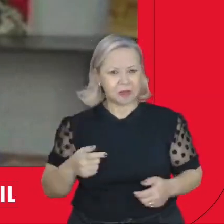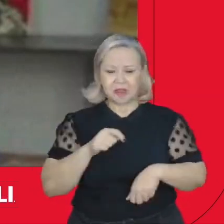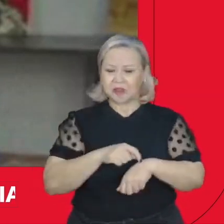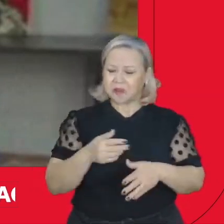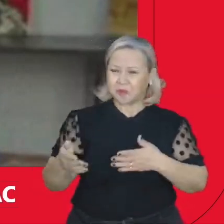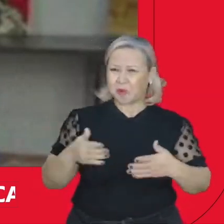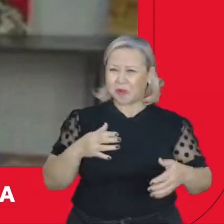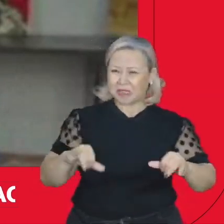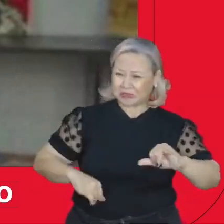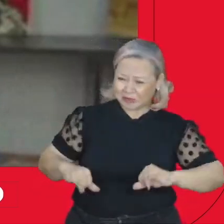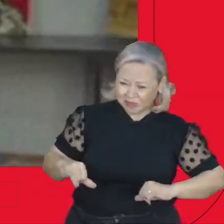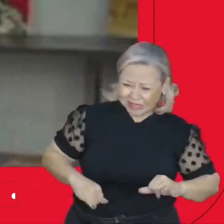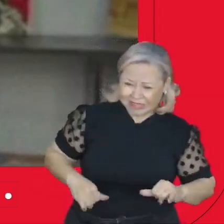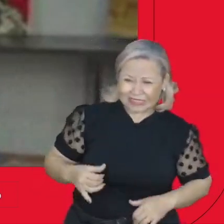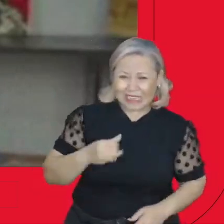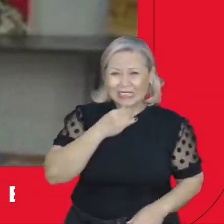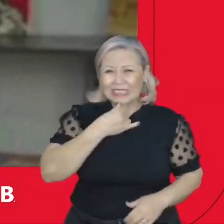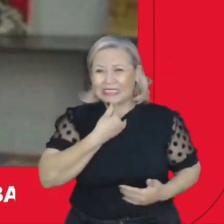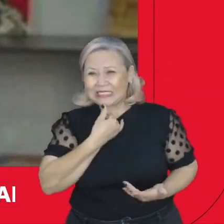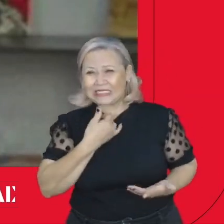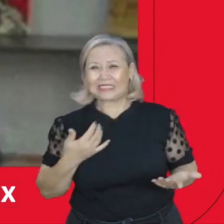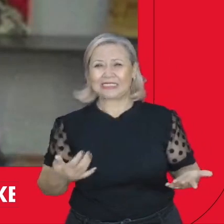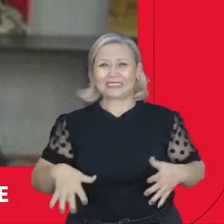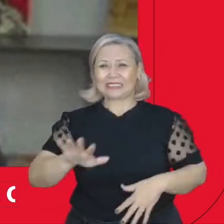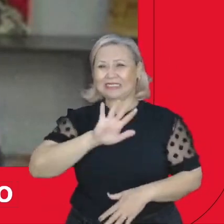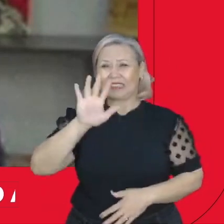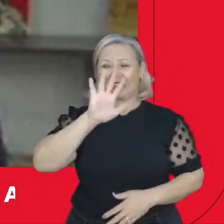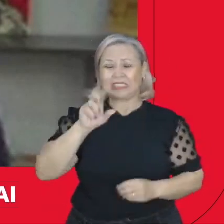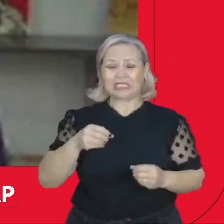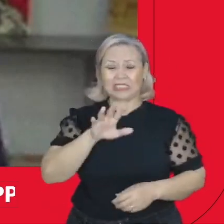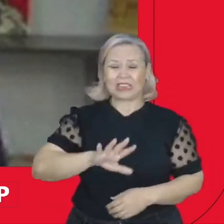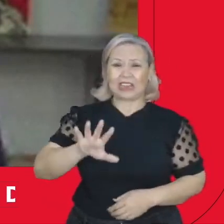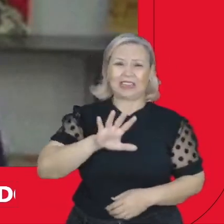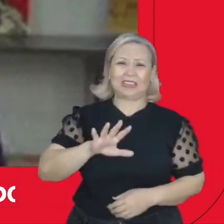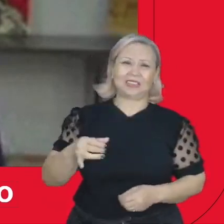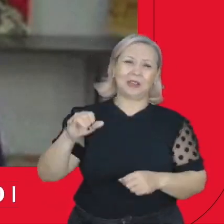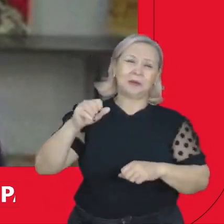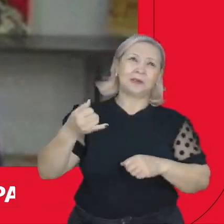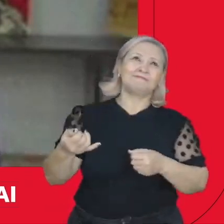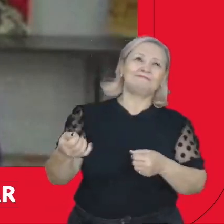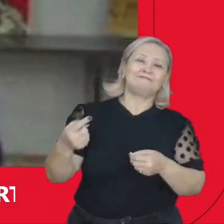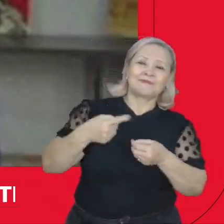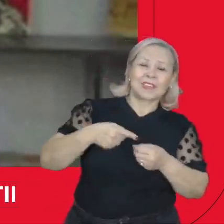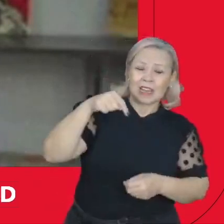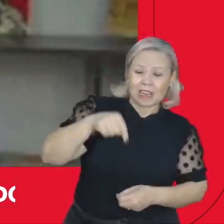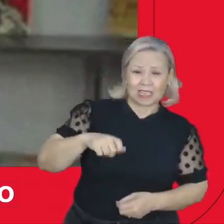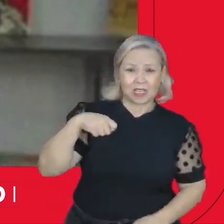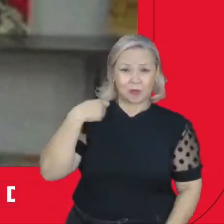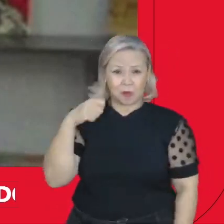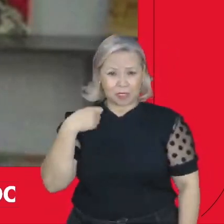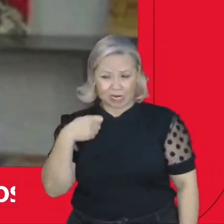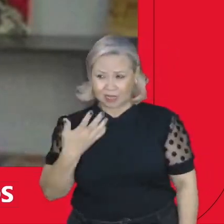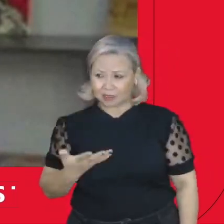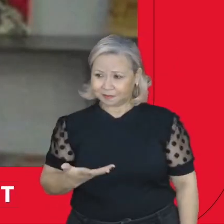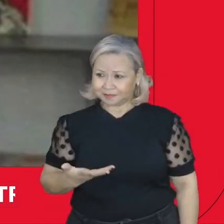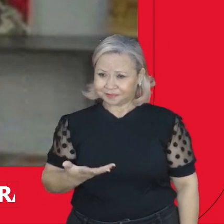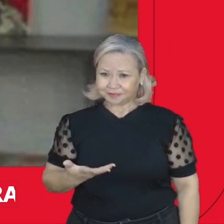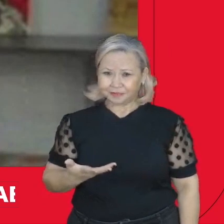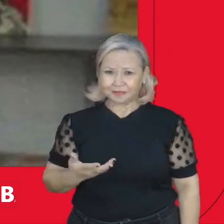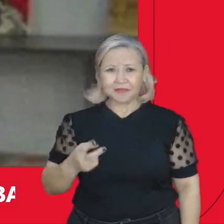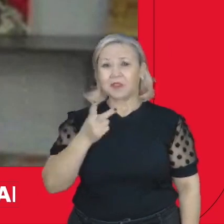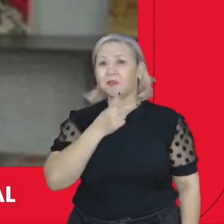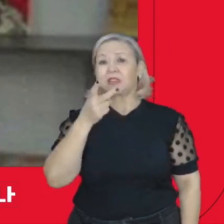pela pior estiagem dos últimos 70 anos, no momento que a região metropolitana de Porto Alegre, prezados telespectadores, foi a segunda